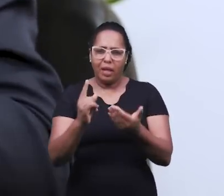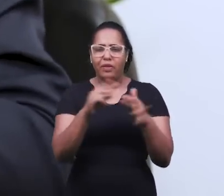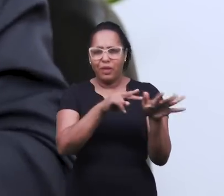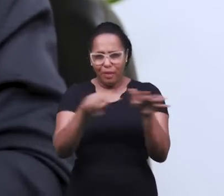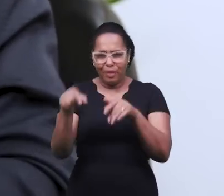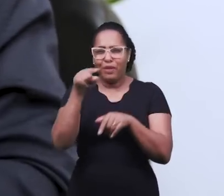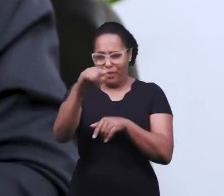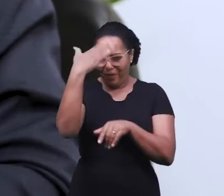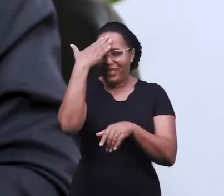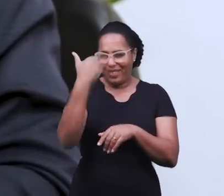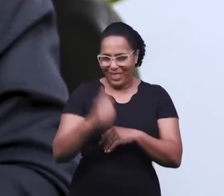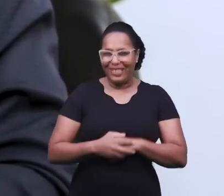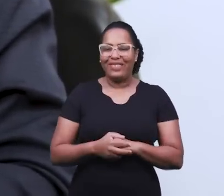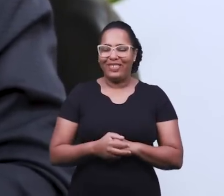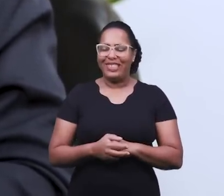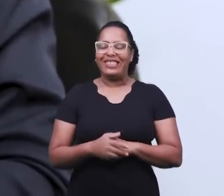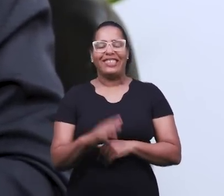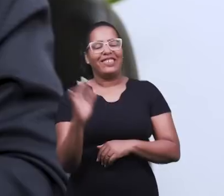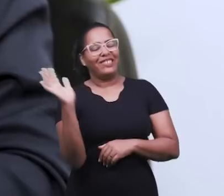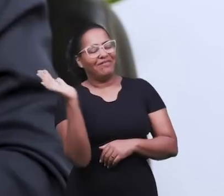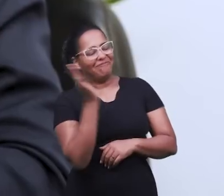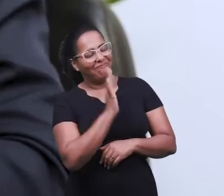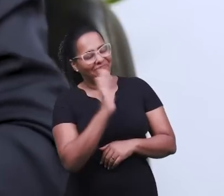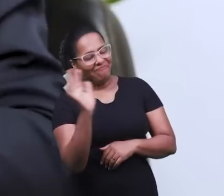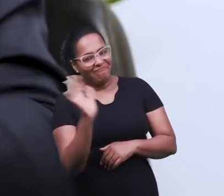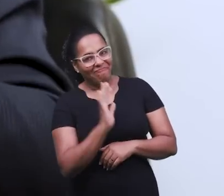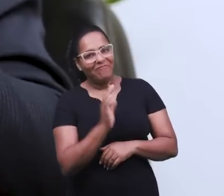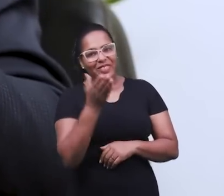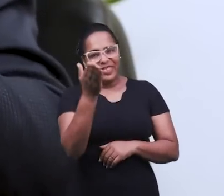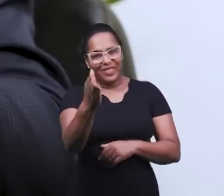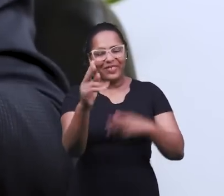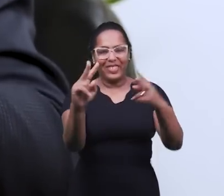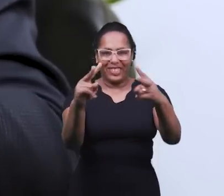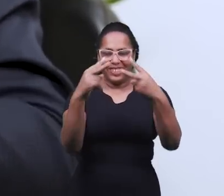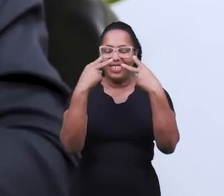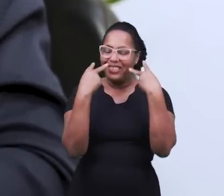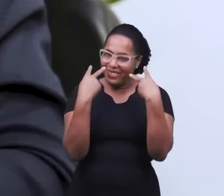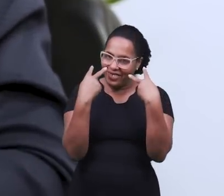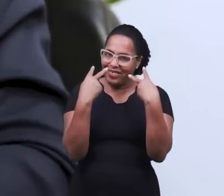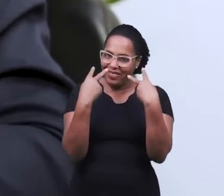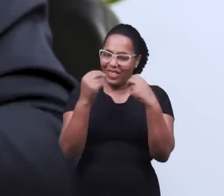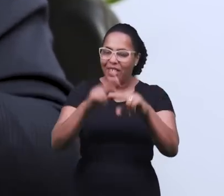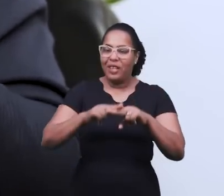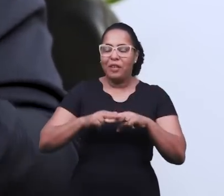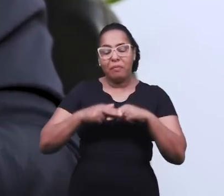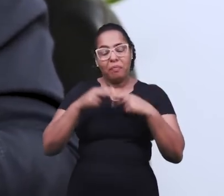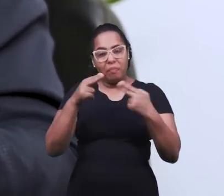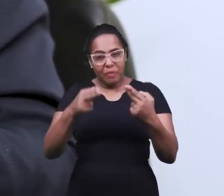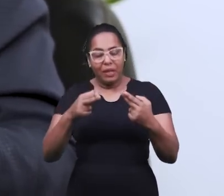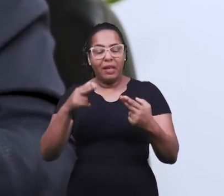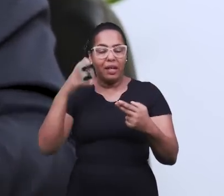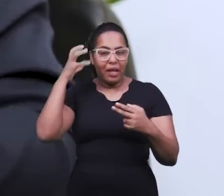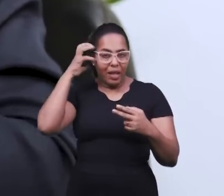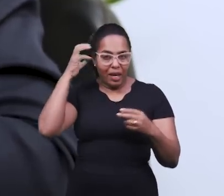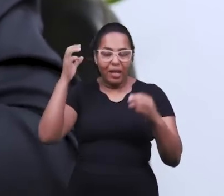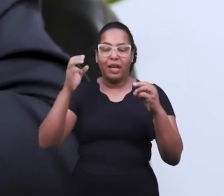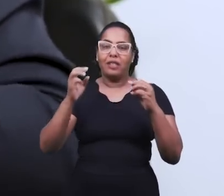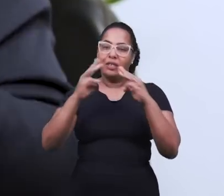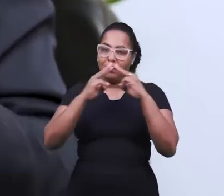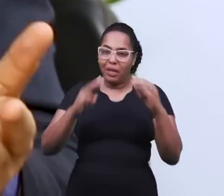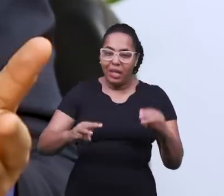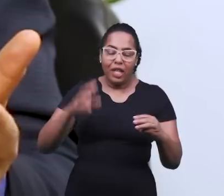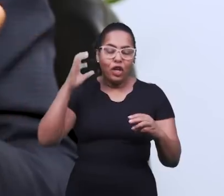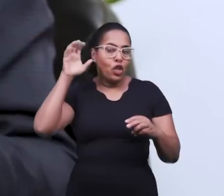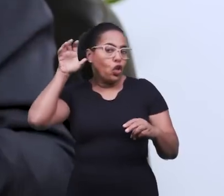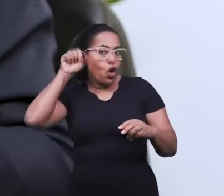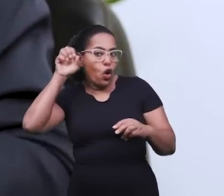para estarmos juntos na próxima semana. Amém, pastor Josias. Obrigado então. Glória a Deus. Até a próxima. Amém, Pai do Senhor. Pai do Senhor. Muito bem. A gente então chega ao final de